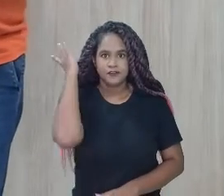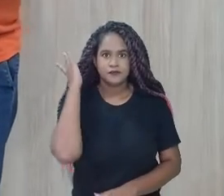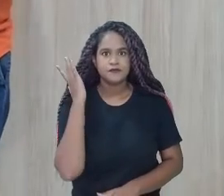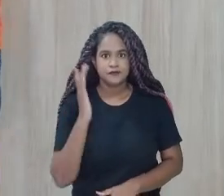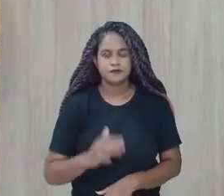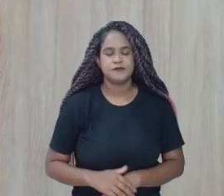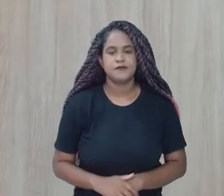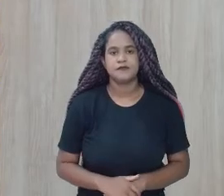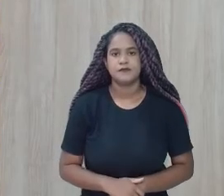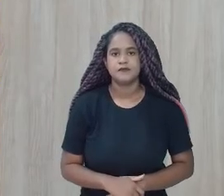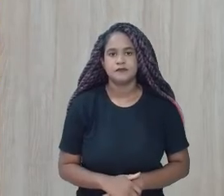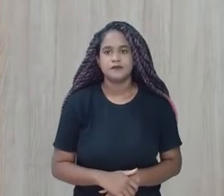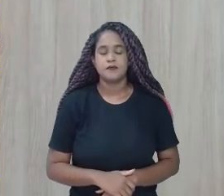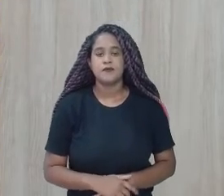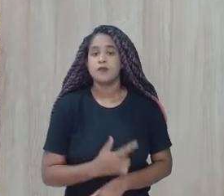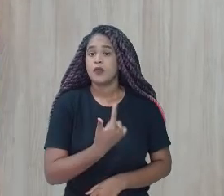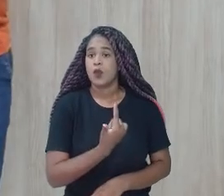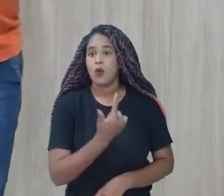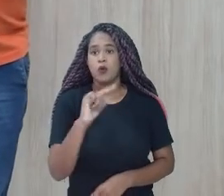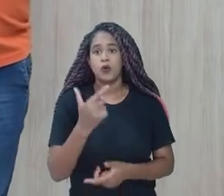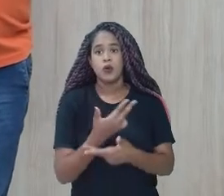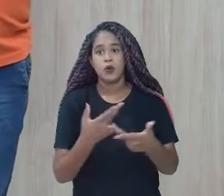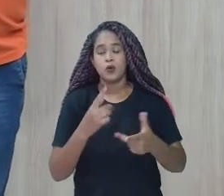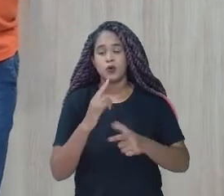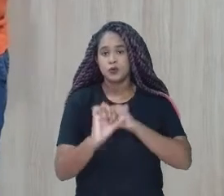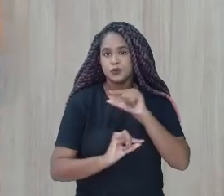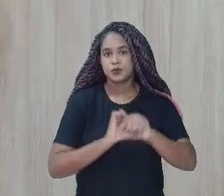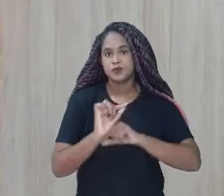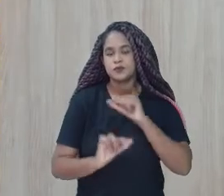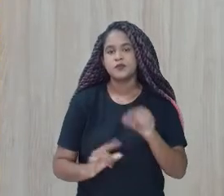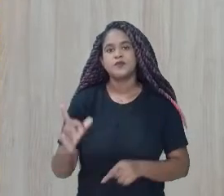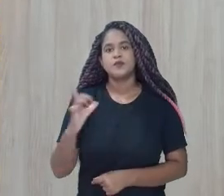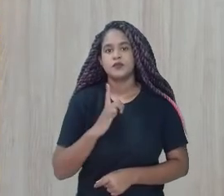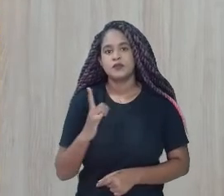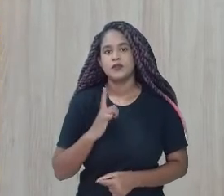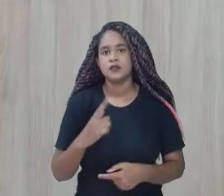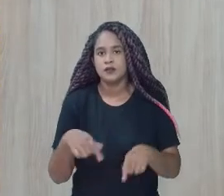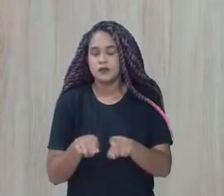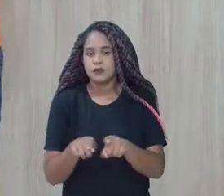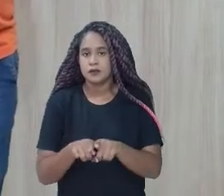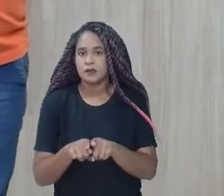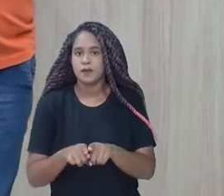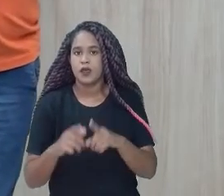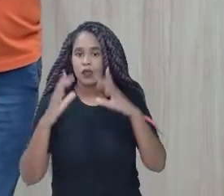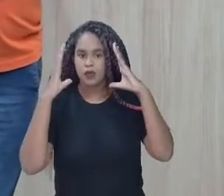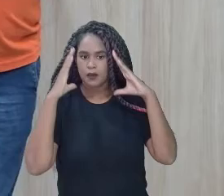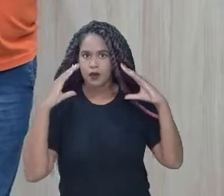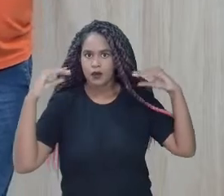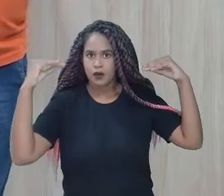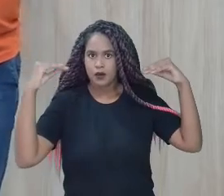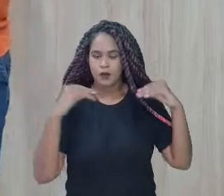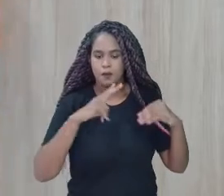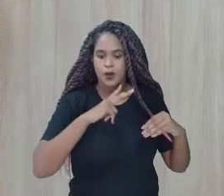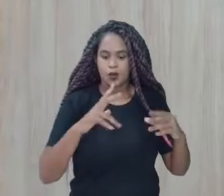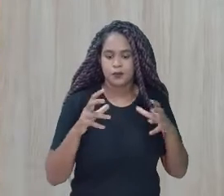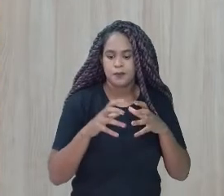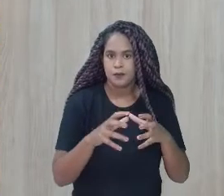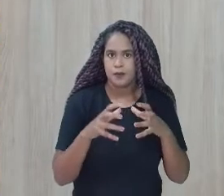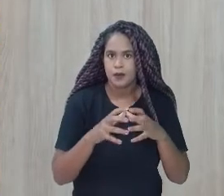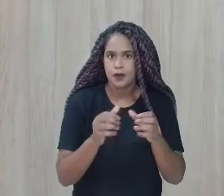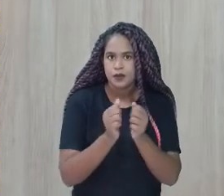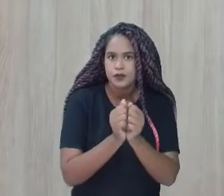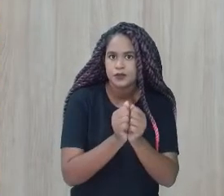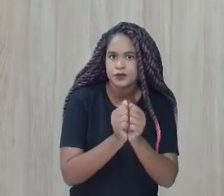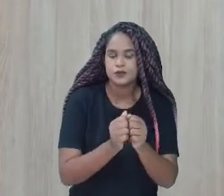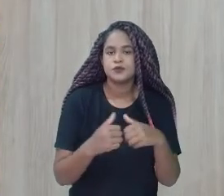ocupar o território. Outra coisa, em se tratando do fato de que existia parceria entre holandeses, né, e portugueses, quando